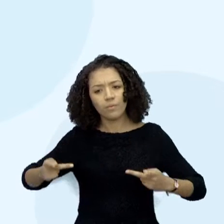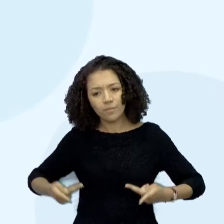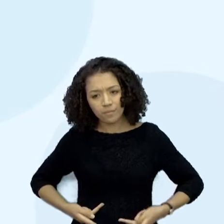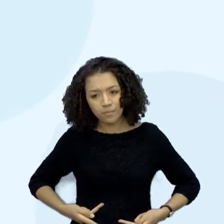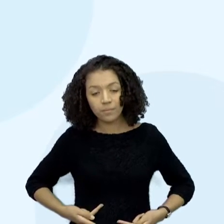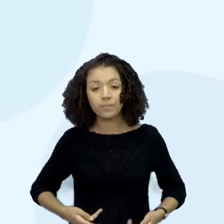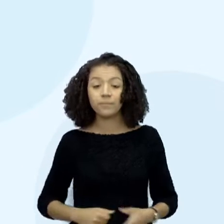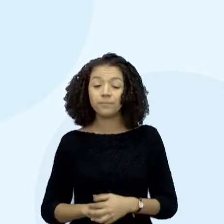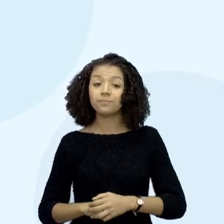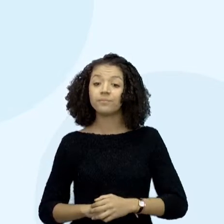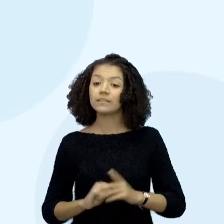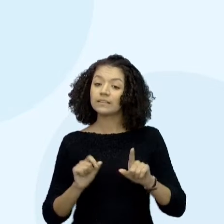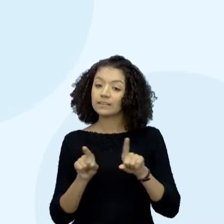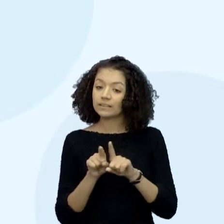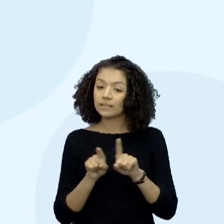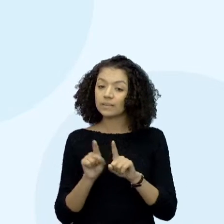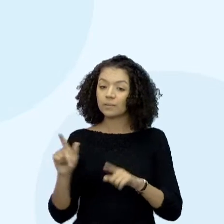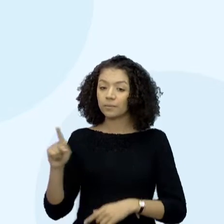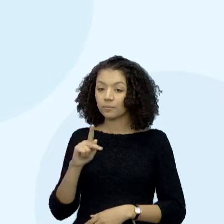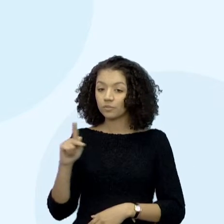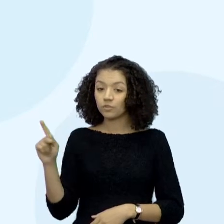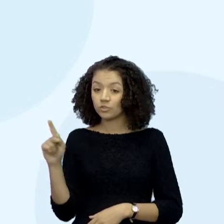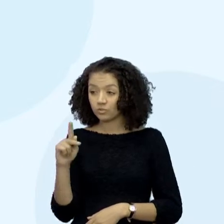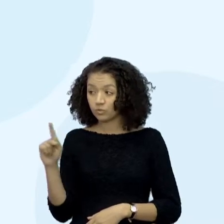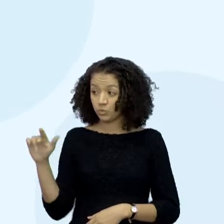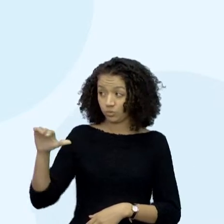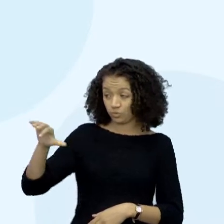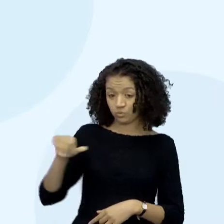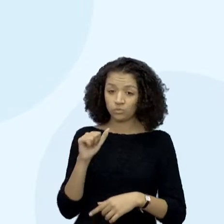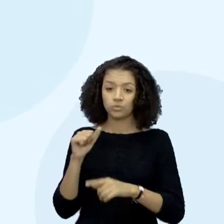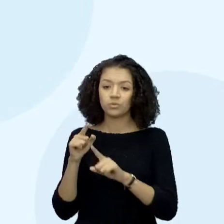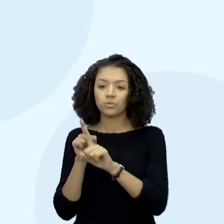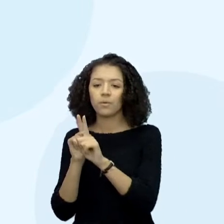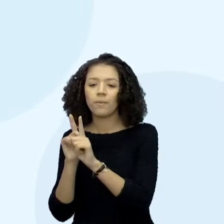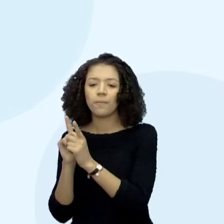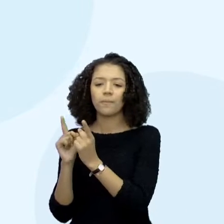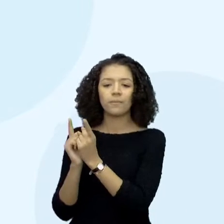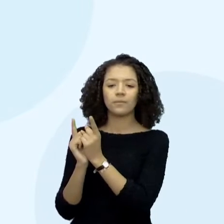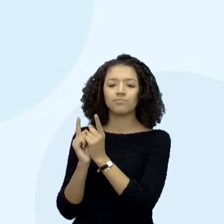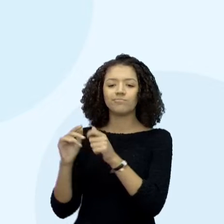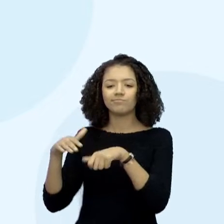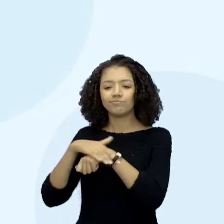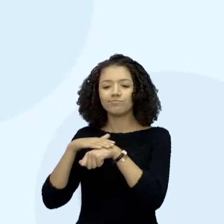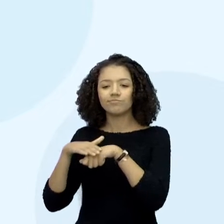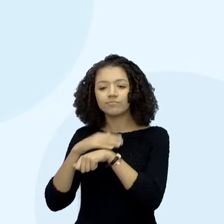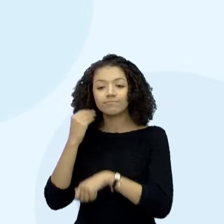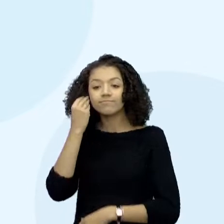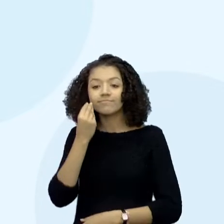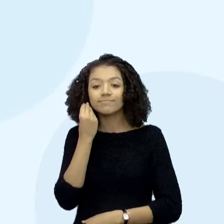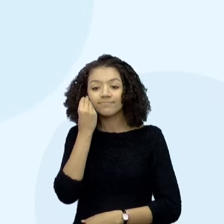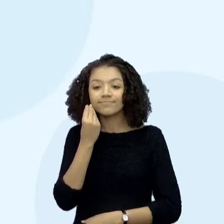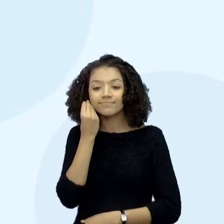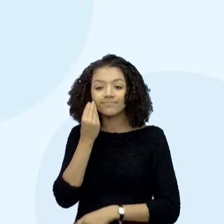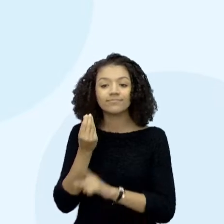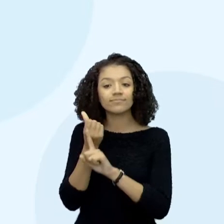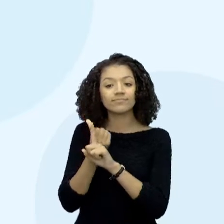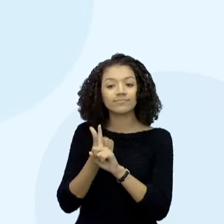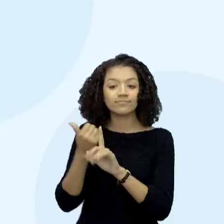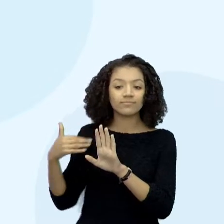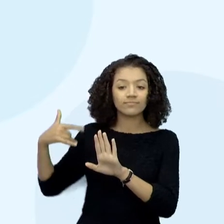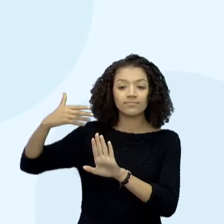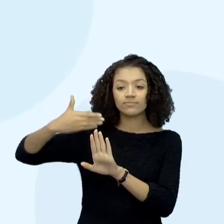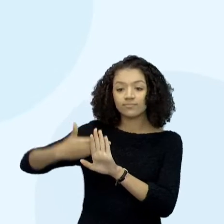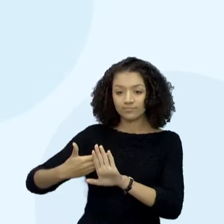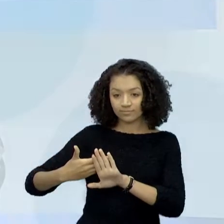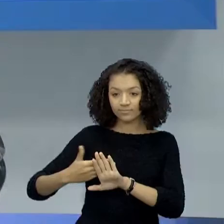vamos conversar com alguns professores do Centro de Mídias sobre as experiências adquiridas aí durante esse semestre. Então,